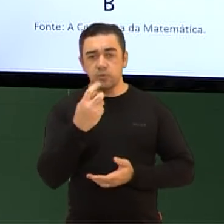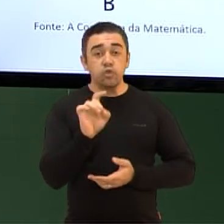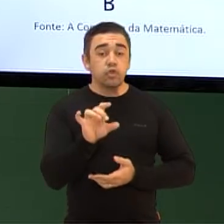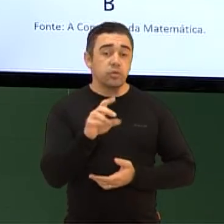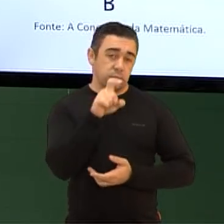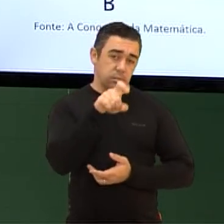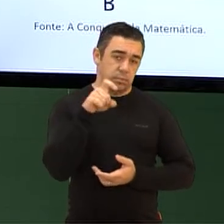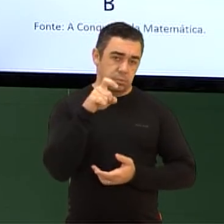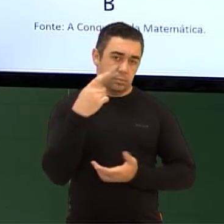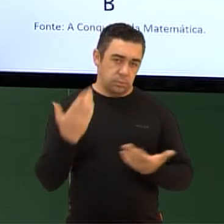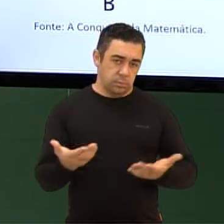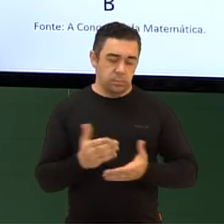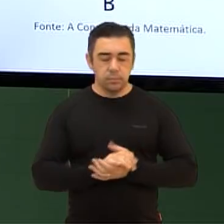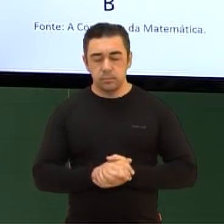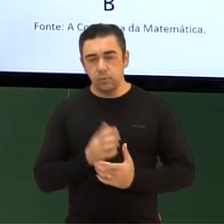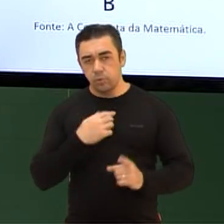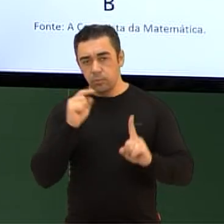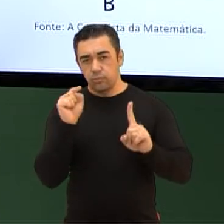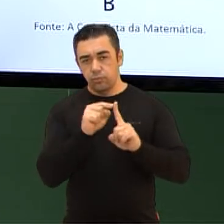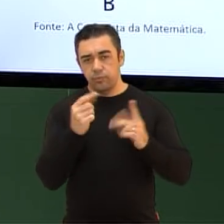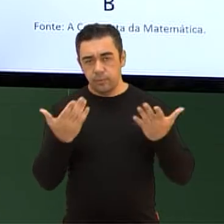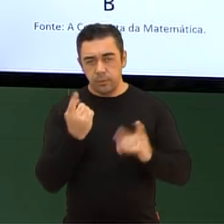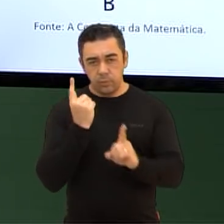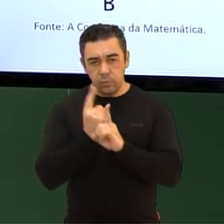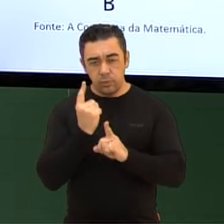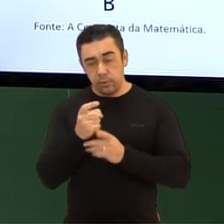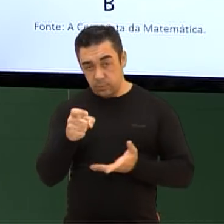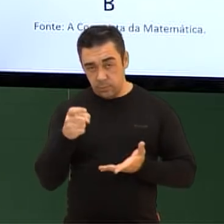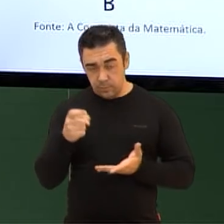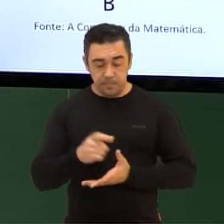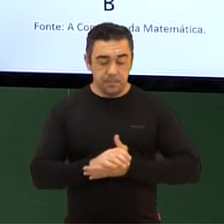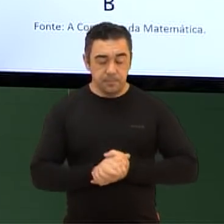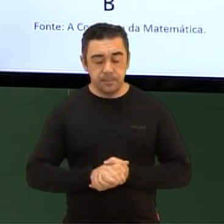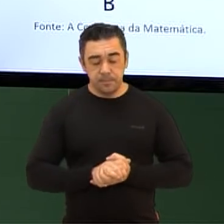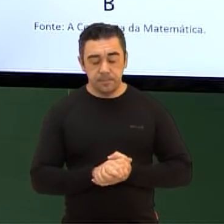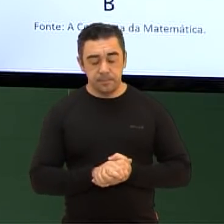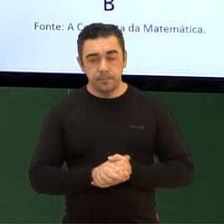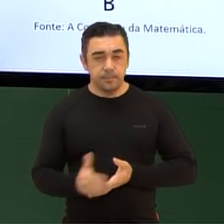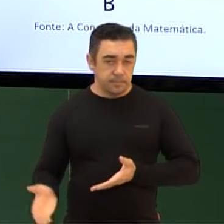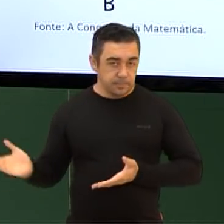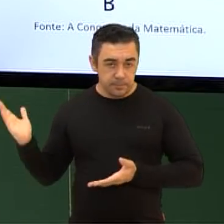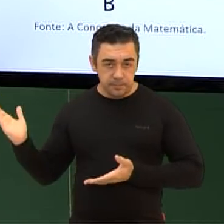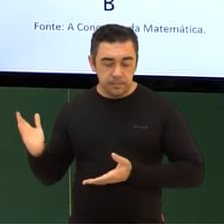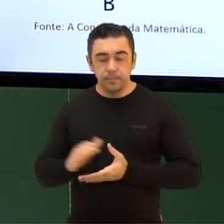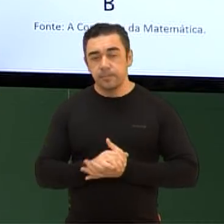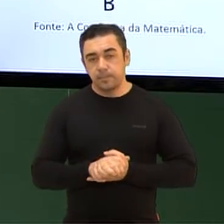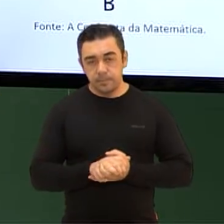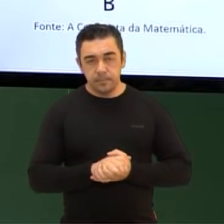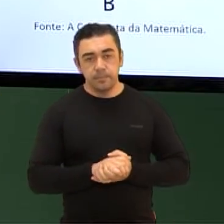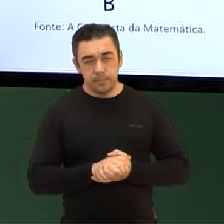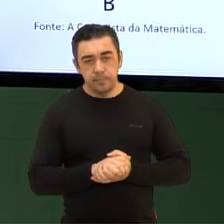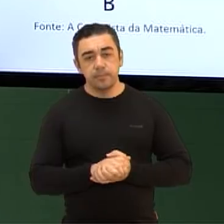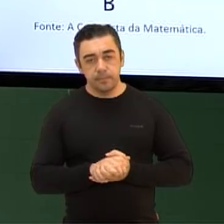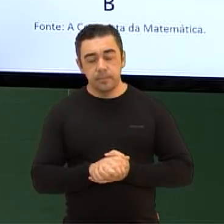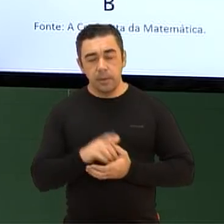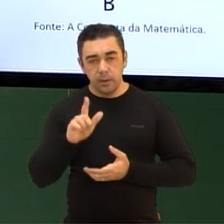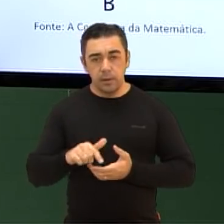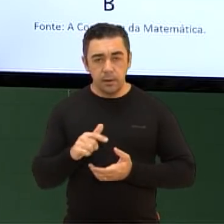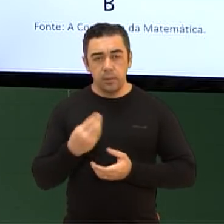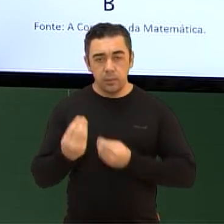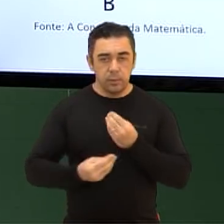x sozinho, que o meu objetivo aqui é descobrir o valor do x. O que eu posso fazer? Aplicar o